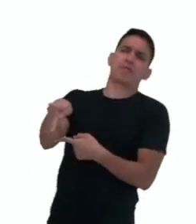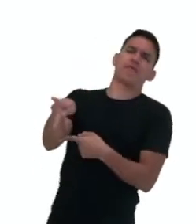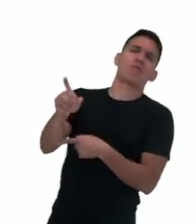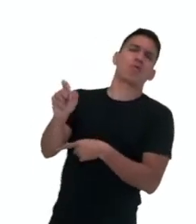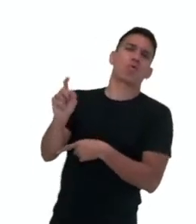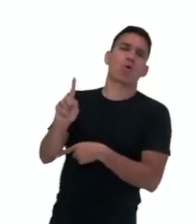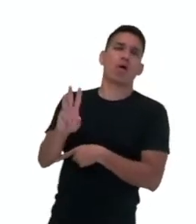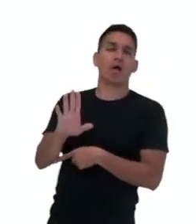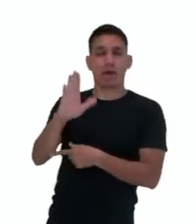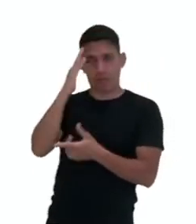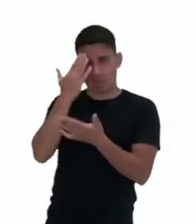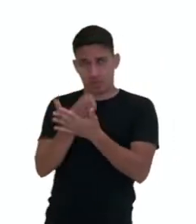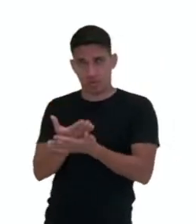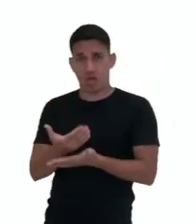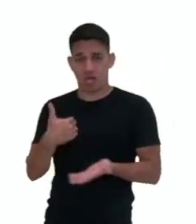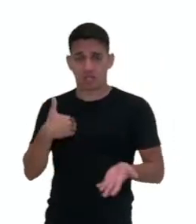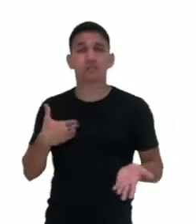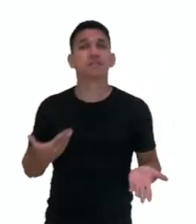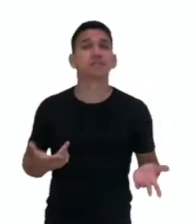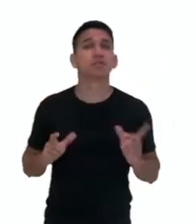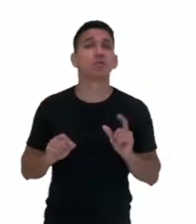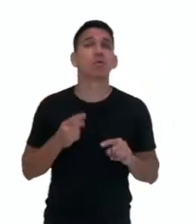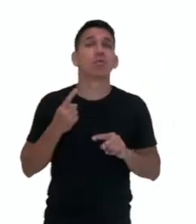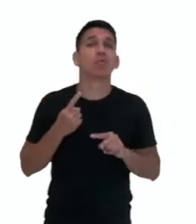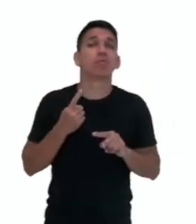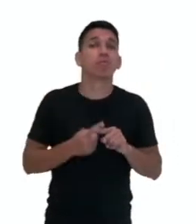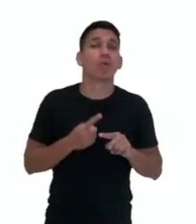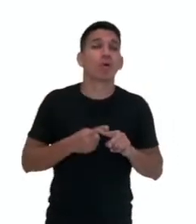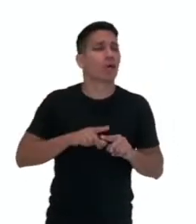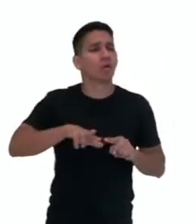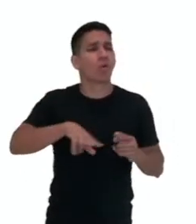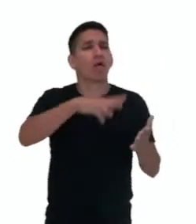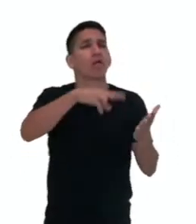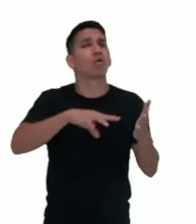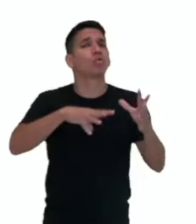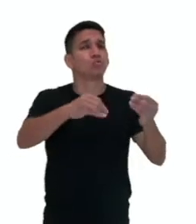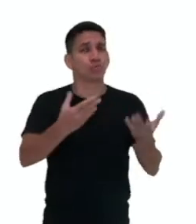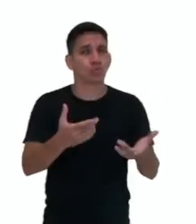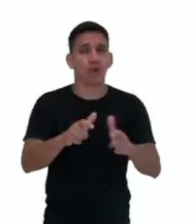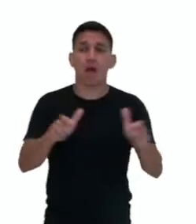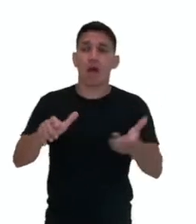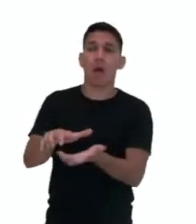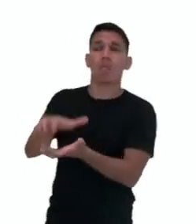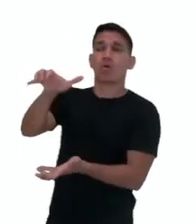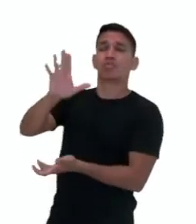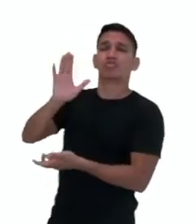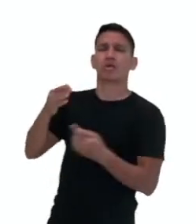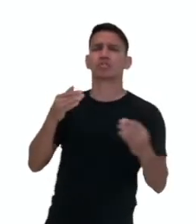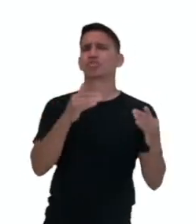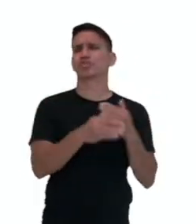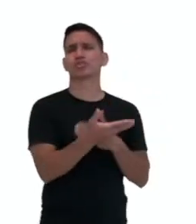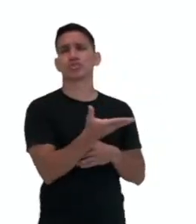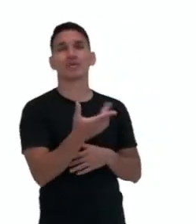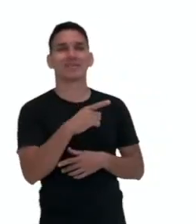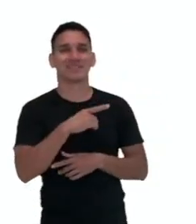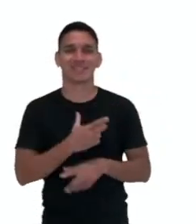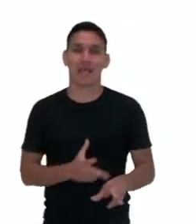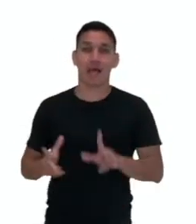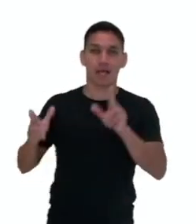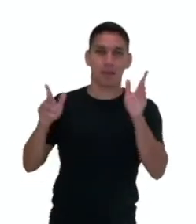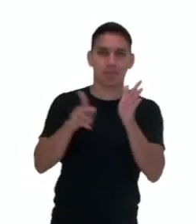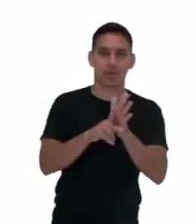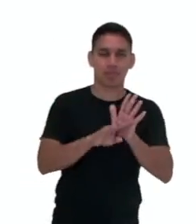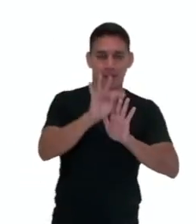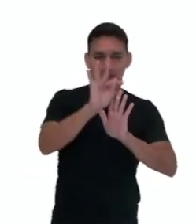menor acredita em mim, porque não leu tudo. As maiores discordam. Temos aqui um fragmento de um